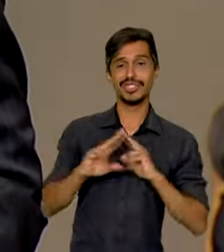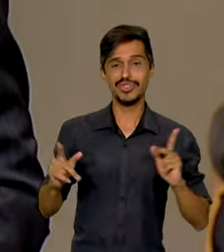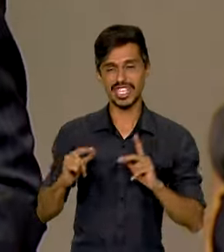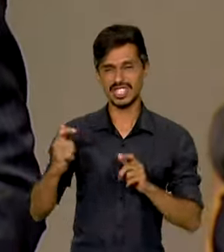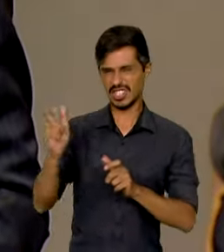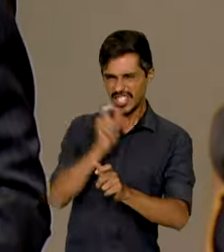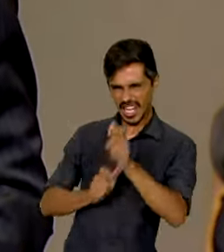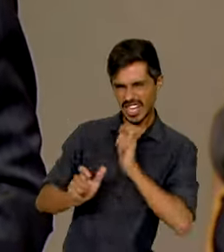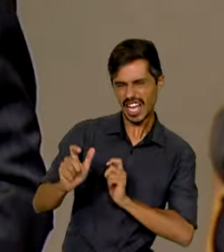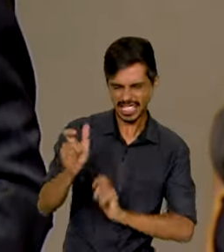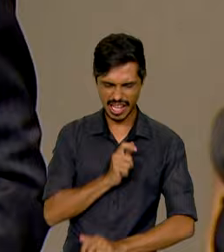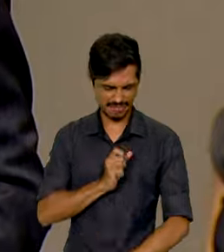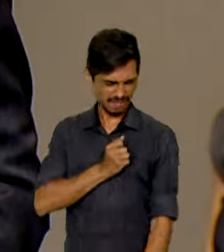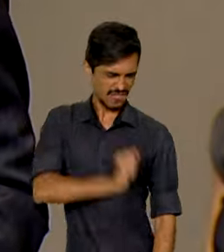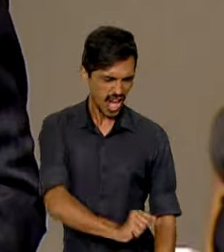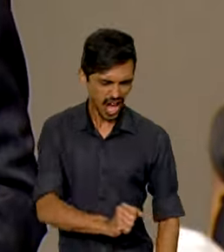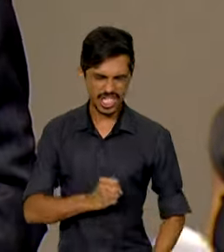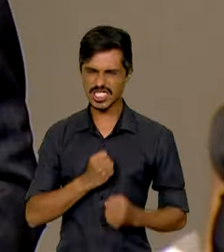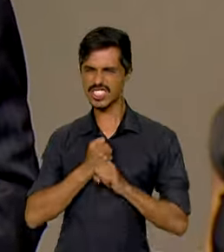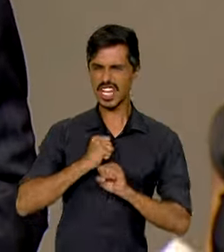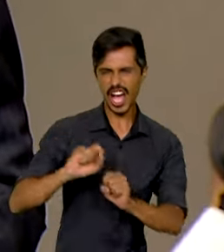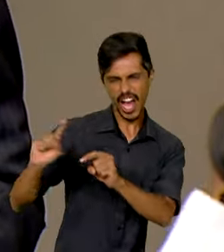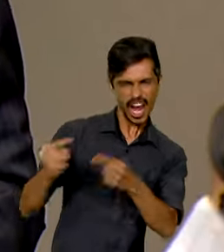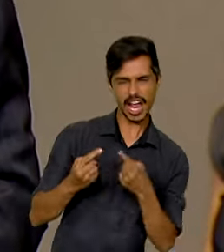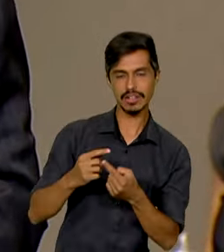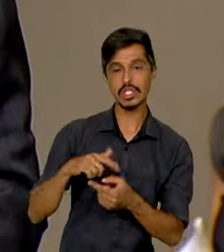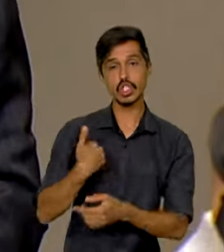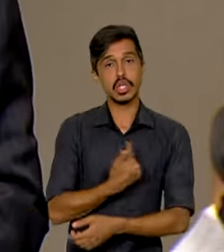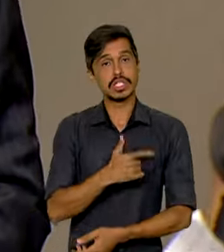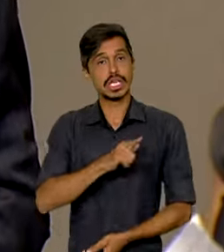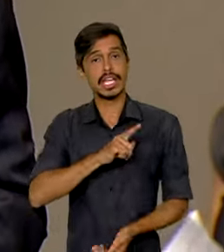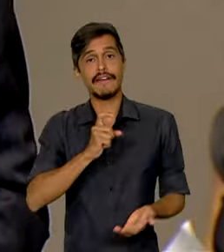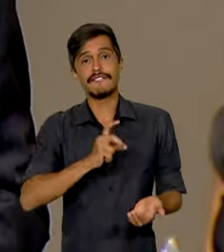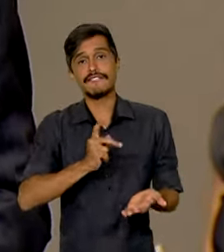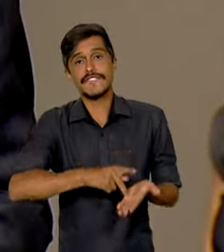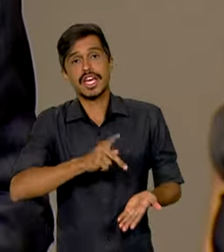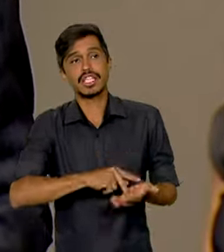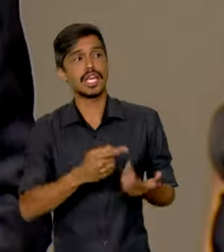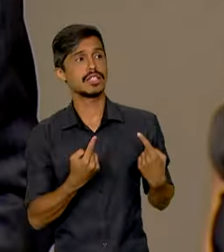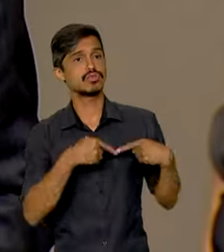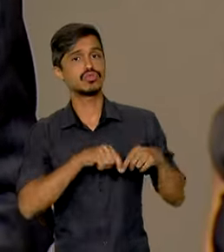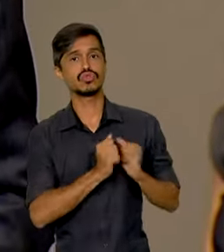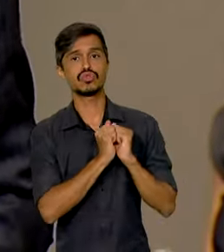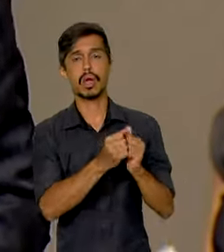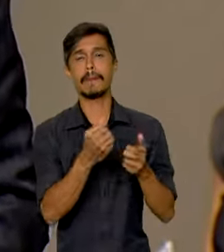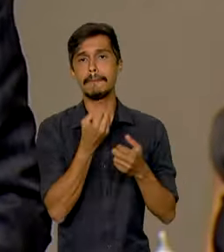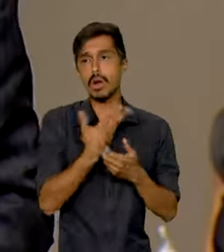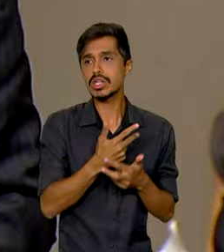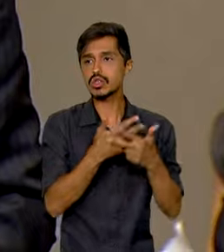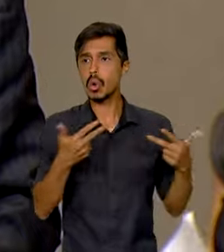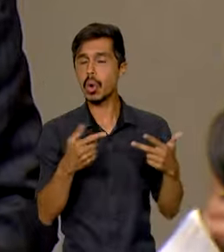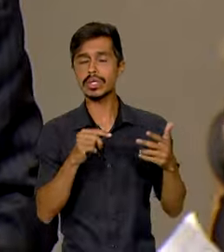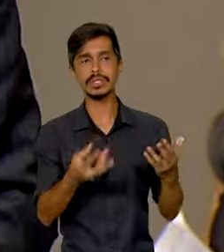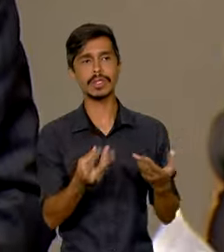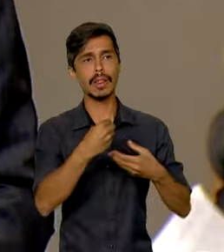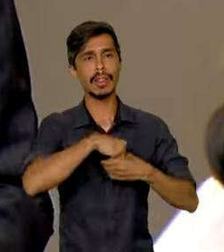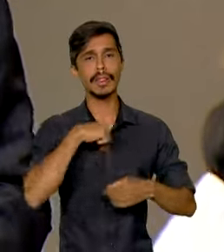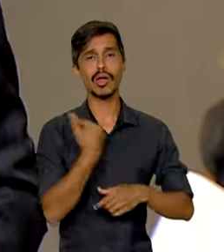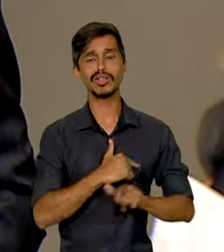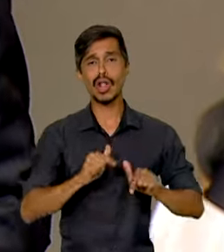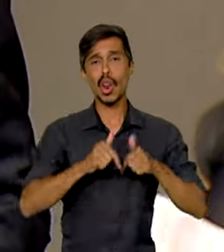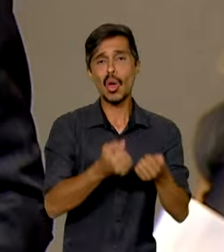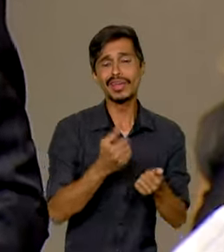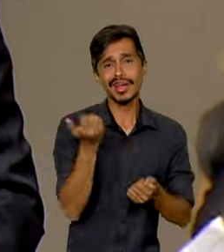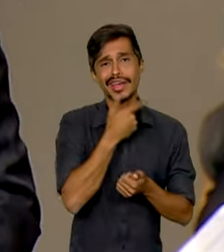agressão, do ódio, da ofensa, a gente que tem a verdade do lado, a gente que tem bons princípios, bons valores, a gente luta rindo,